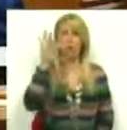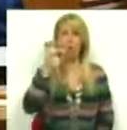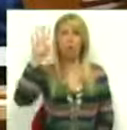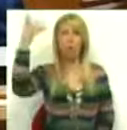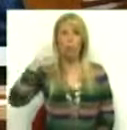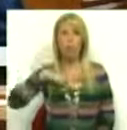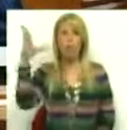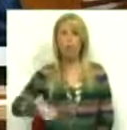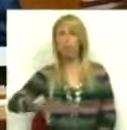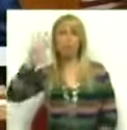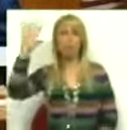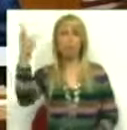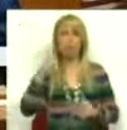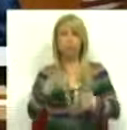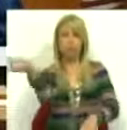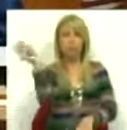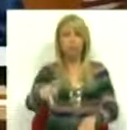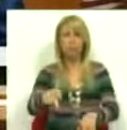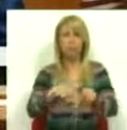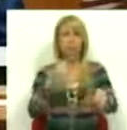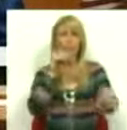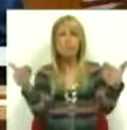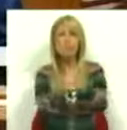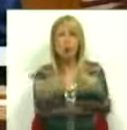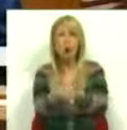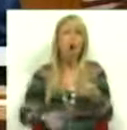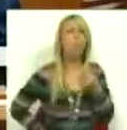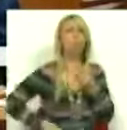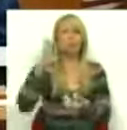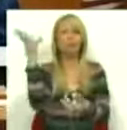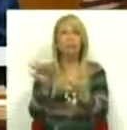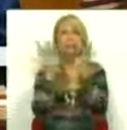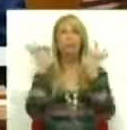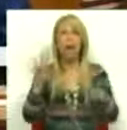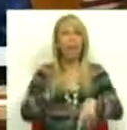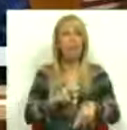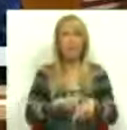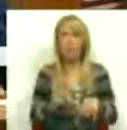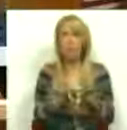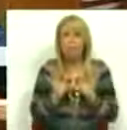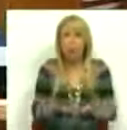Portugal ocorreu um excesso de mortalidade no mesmo grupo etário e num período semelhante do ano.